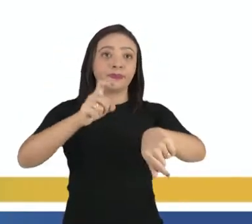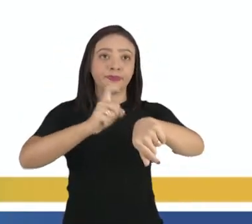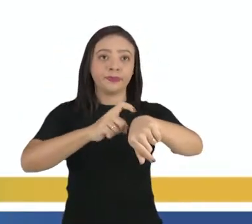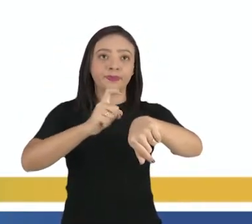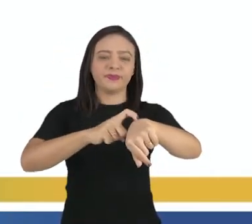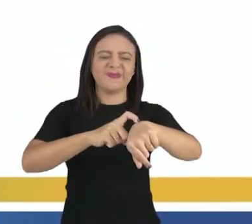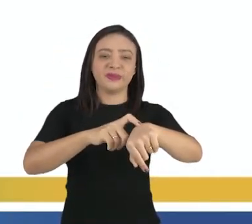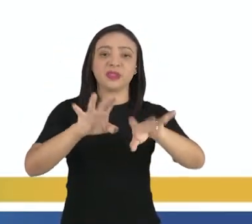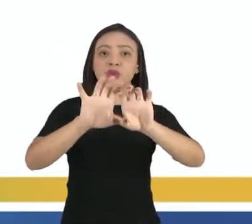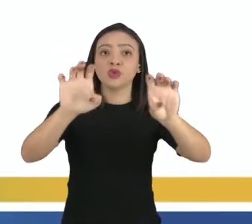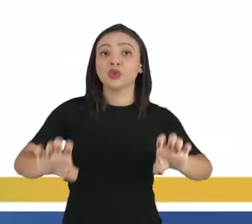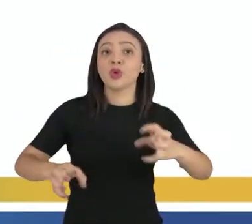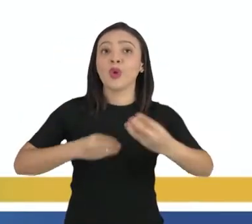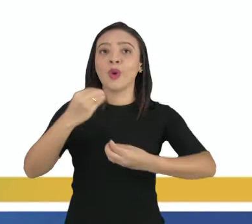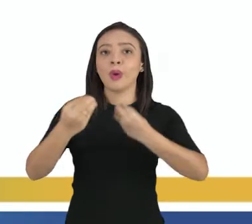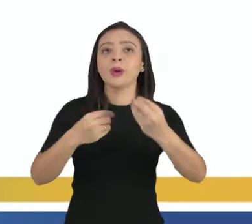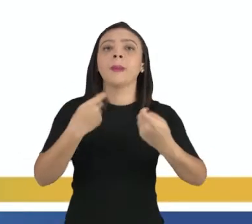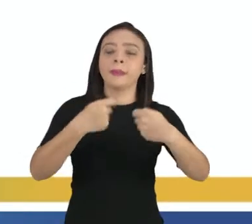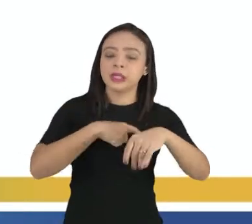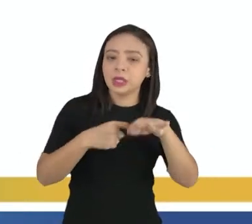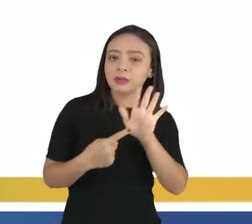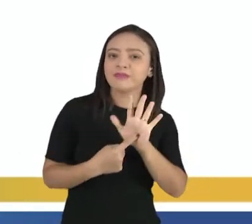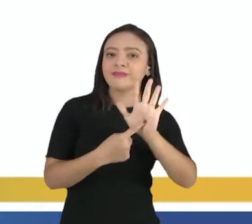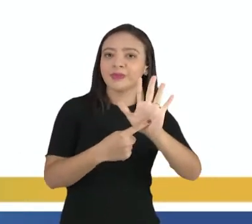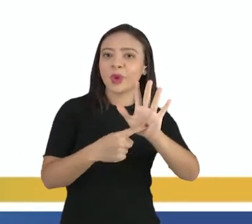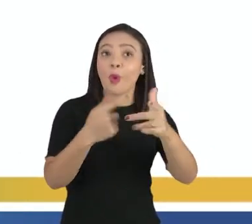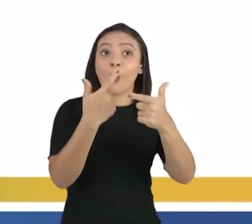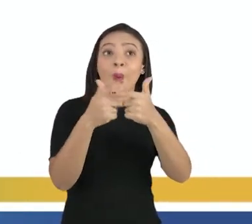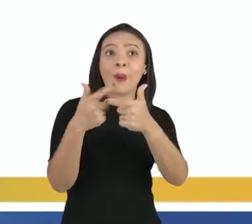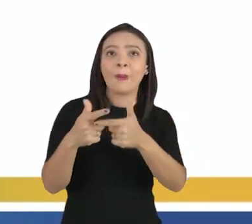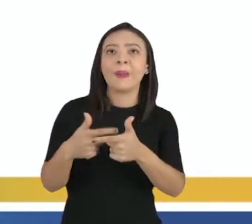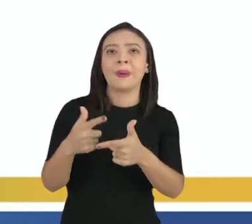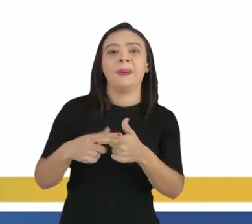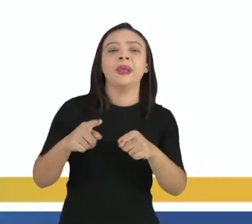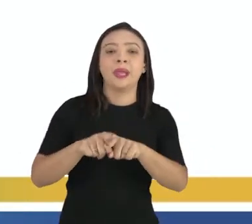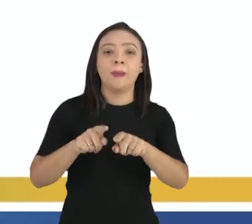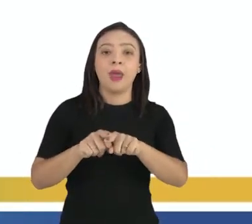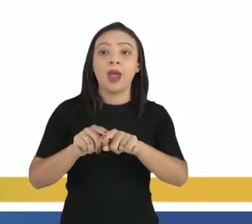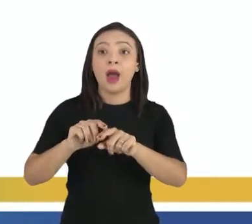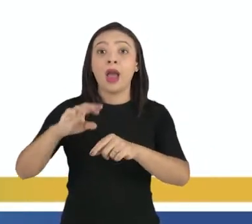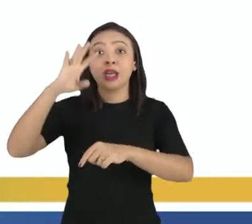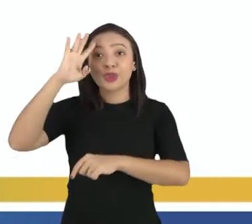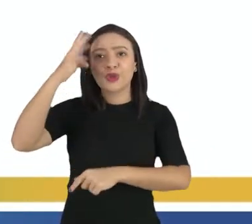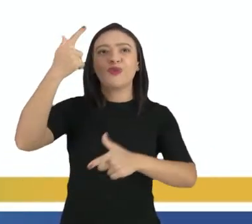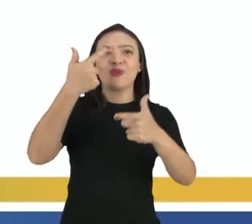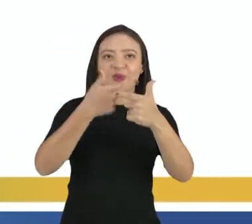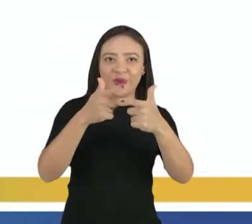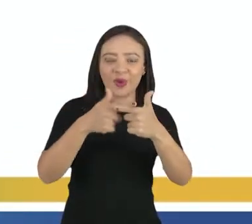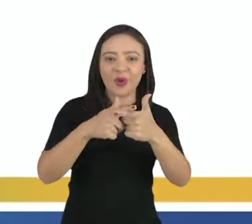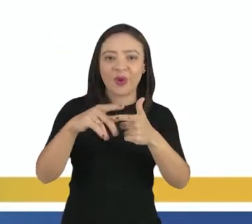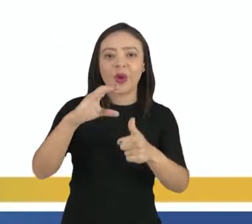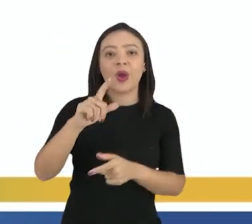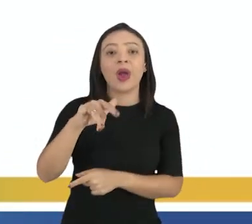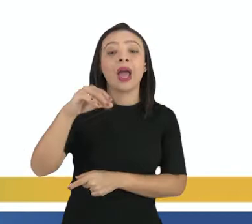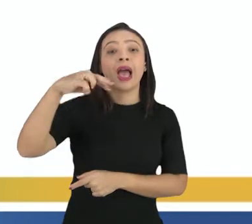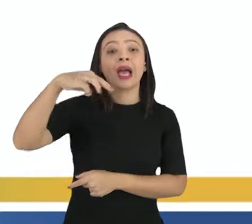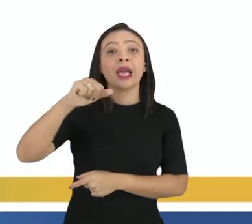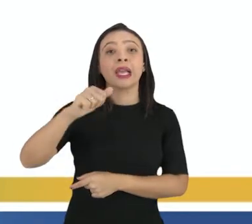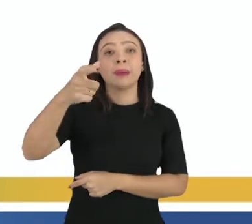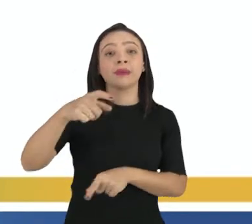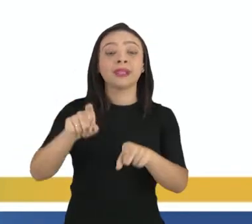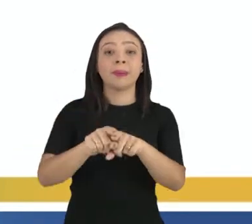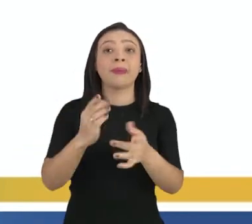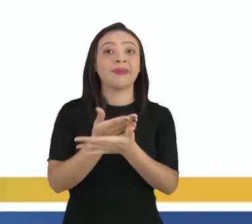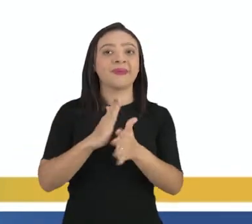e tempo e como é que vai ser a estrutura dele apresentação complicação desenvolvimento clímax e